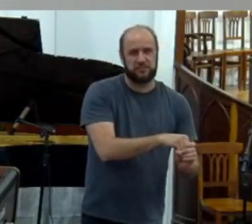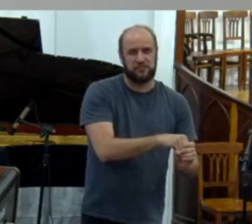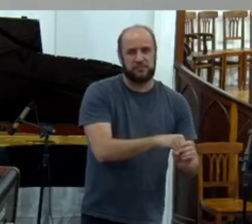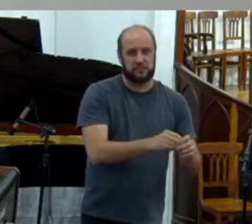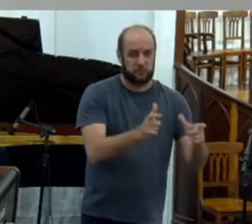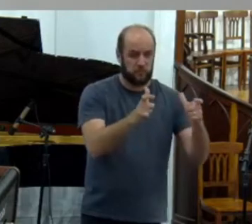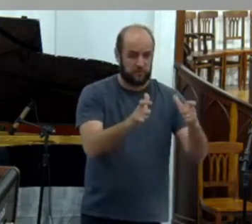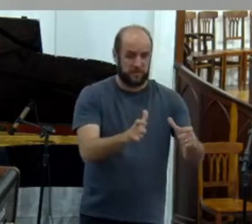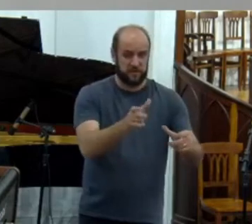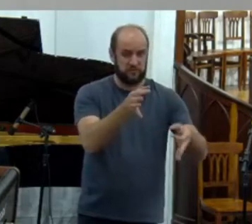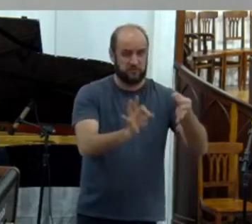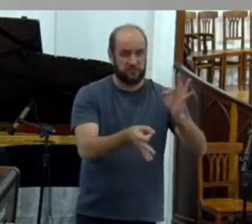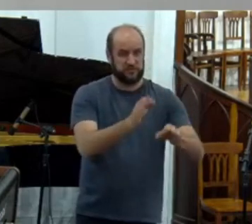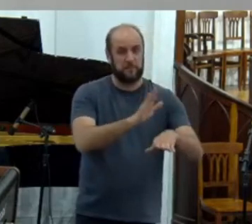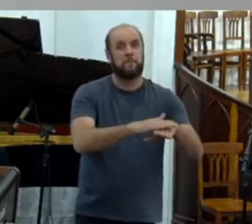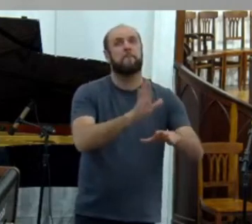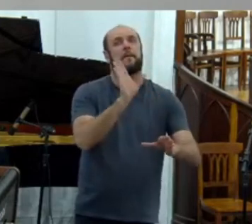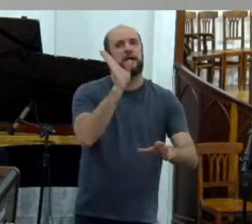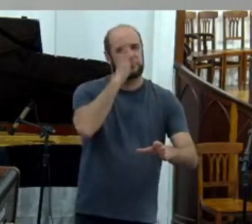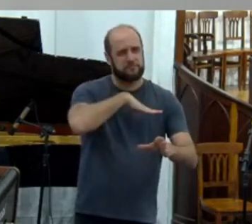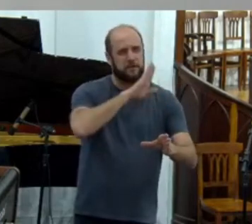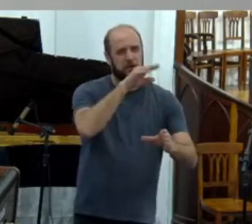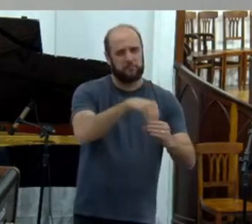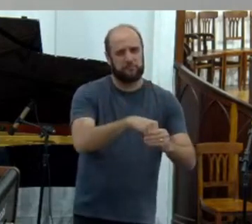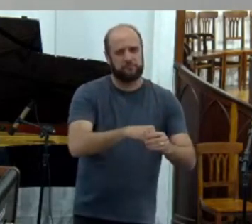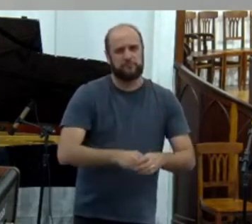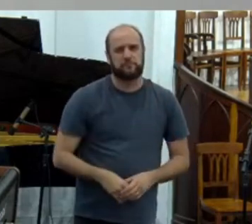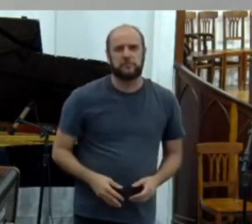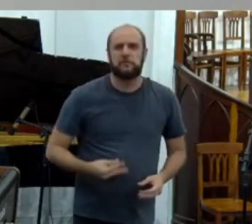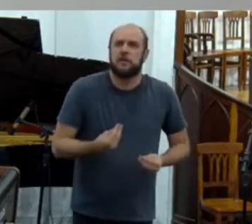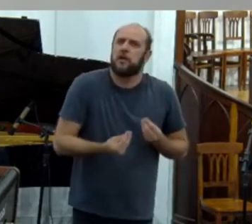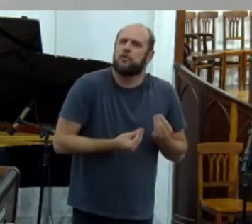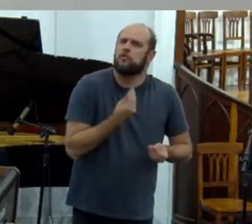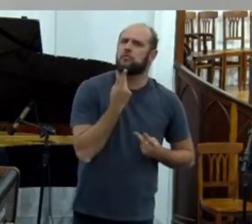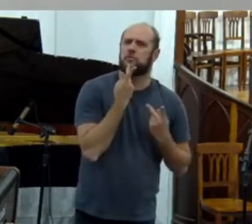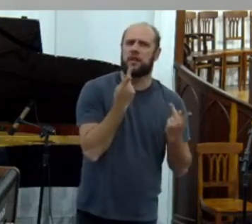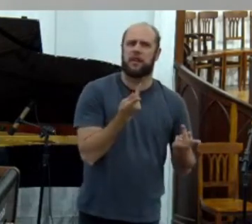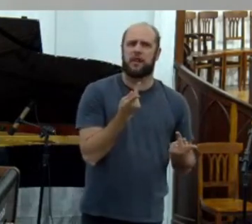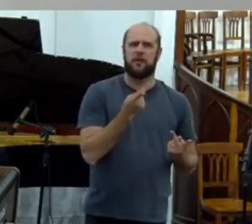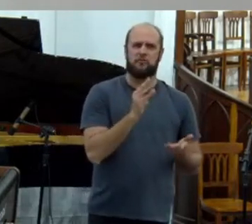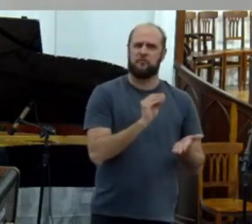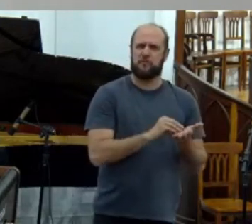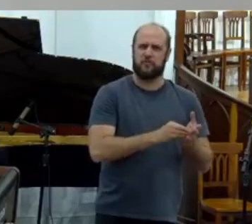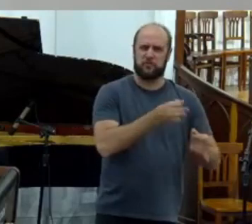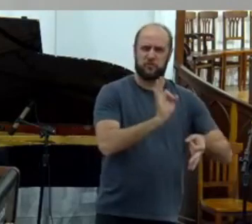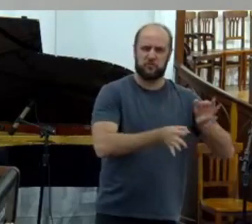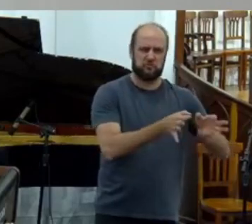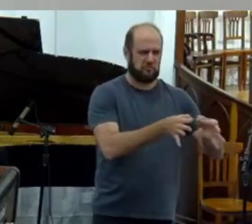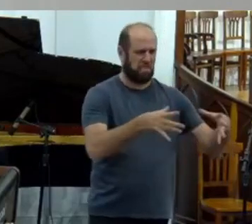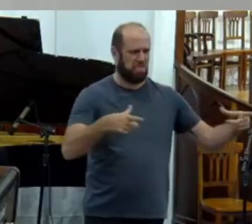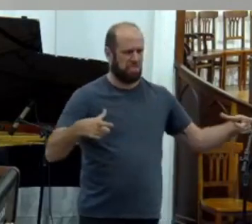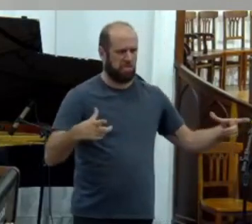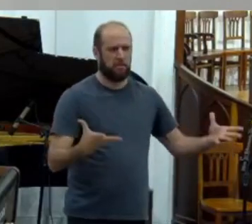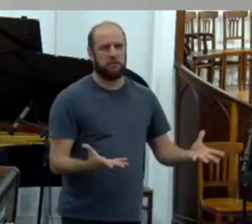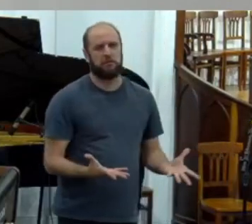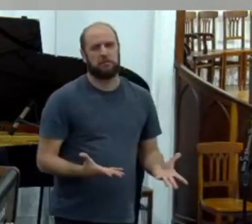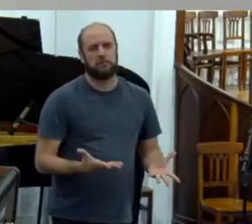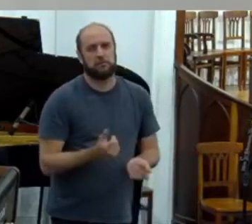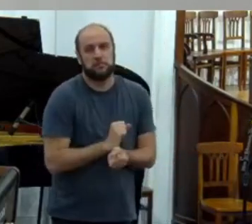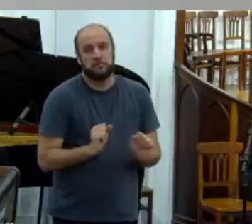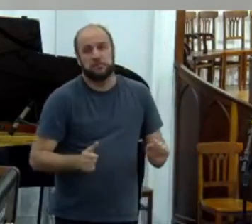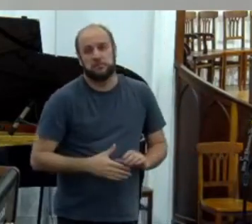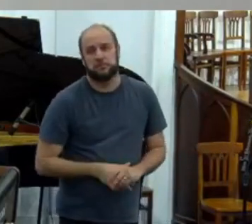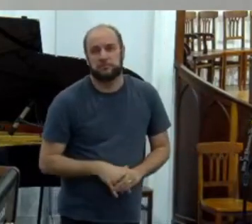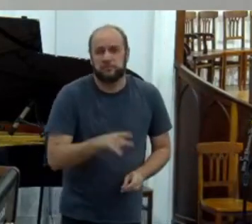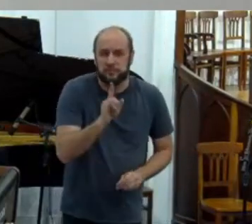maldade. Como nós podemos falar a respeito de um Deus soberano se a injustiça se multiplica sobre a face da terra? Você